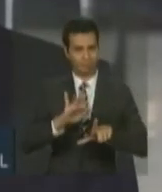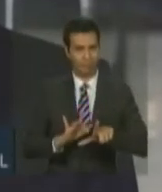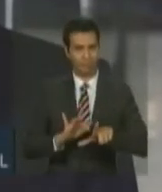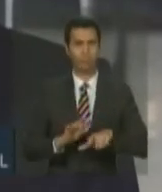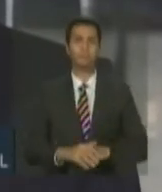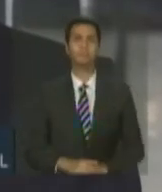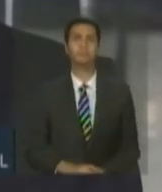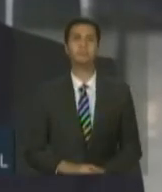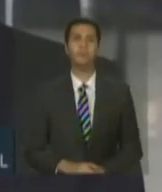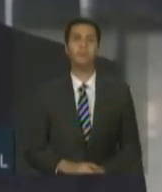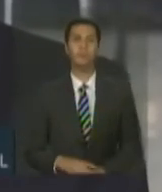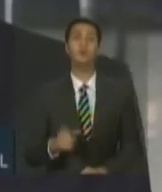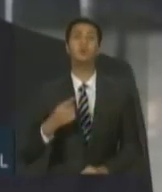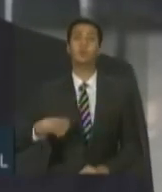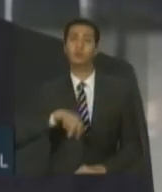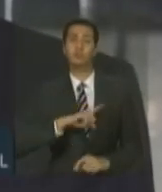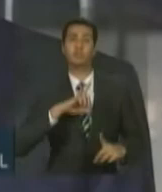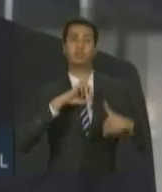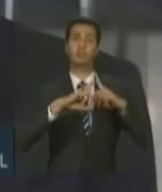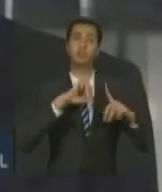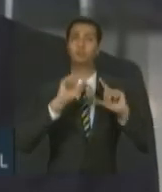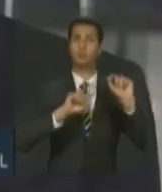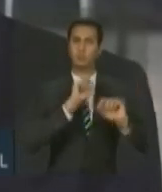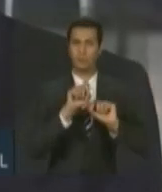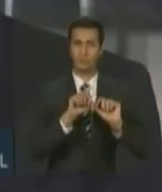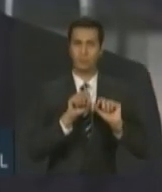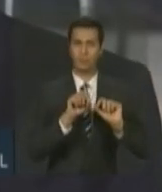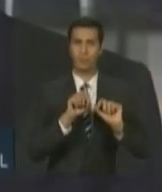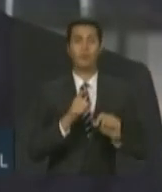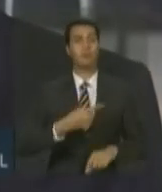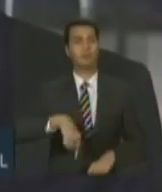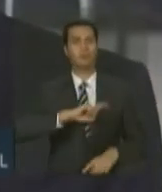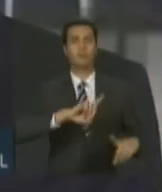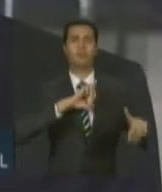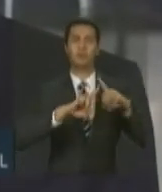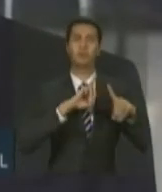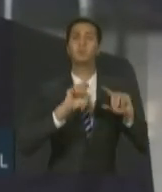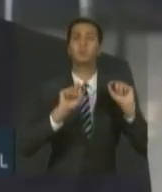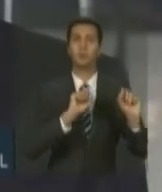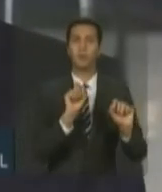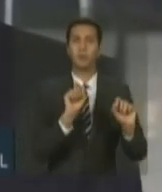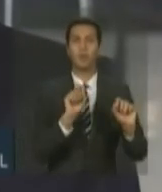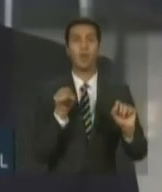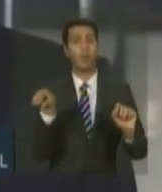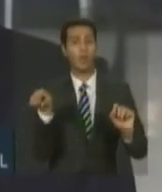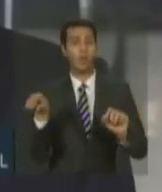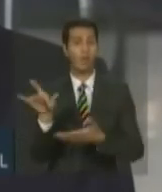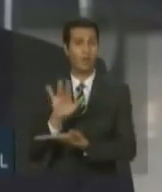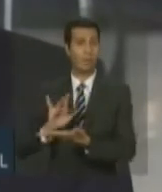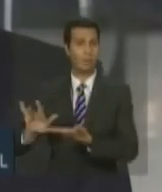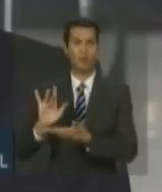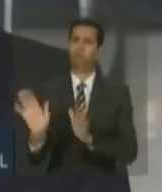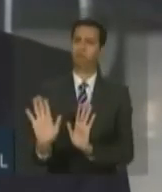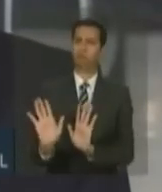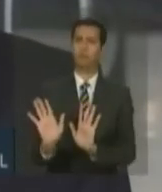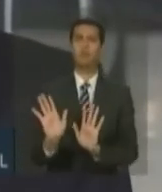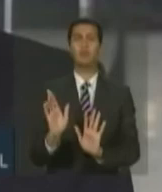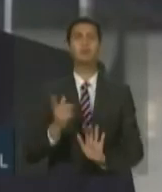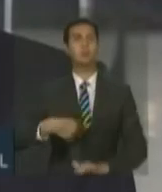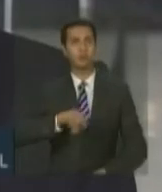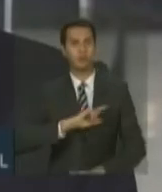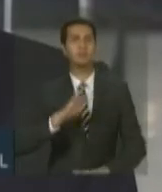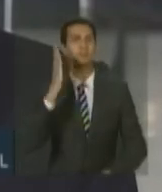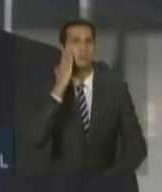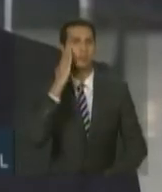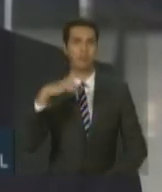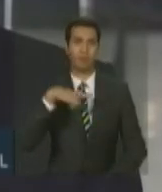esta. Eu tenho dito isso para vocês, que isso é uma matéria para nós já encaminhada. Nós temos 26 empresas que vão produzir tablets